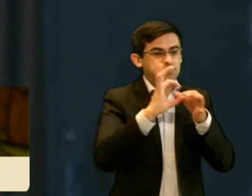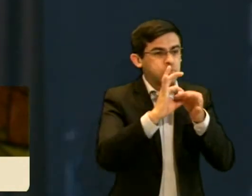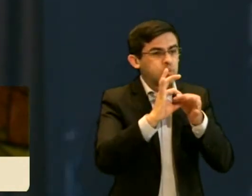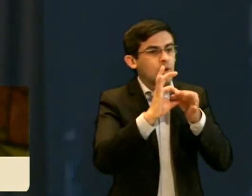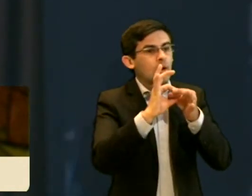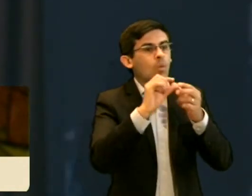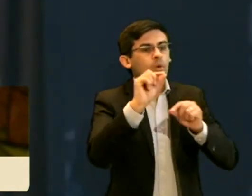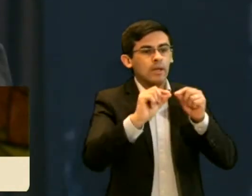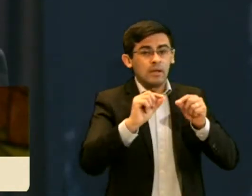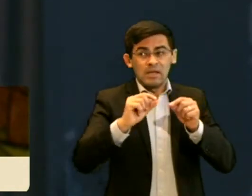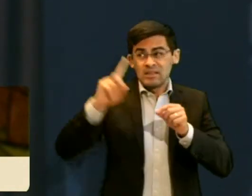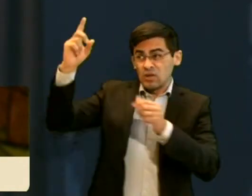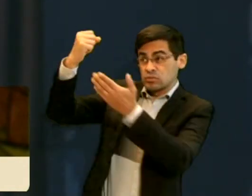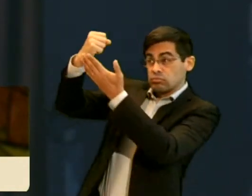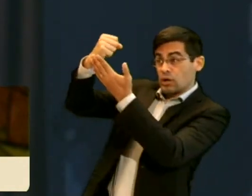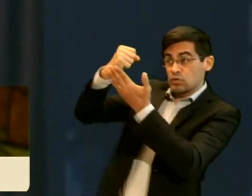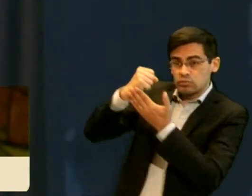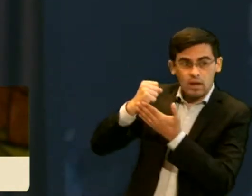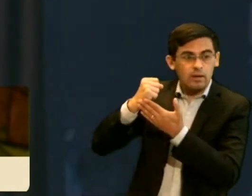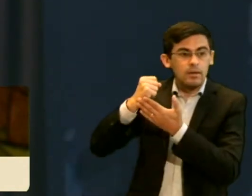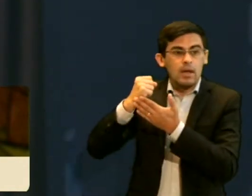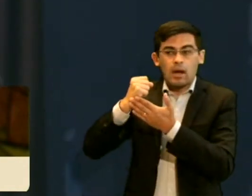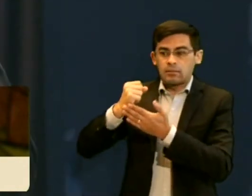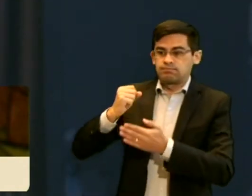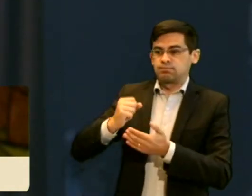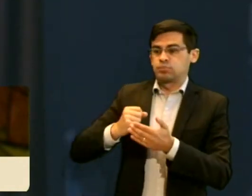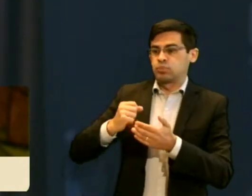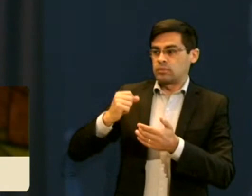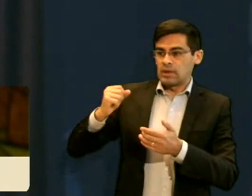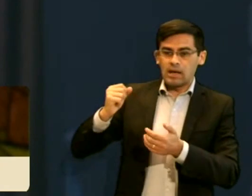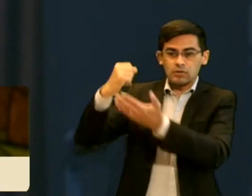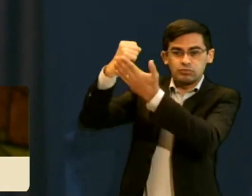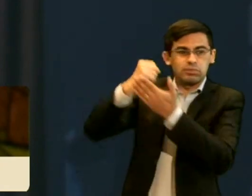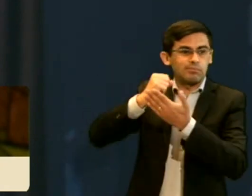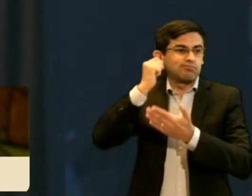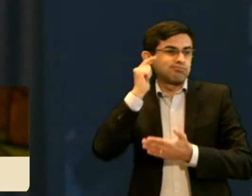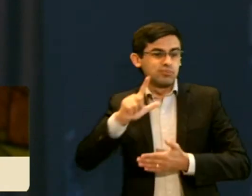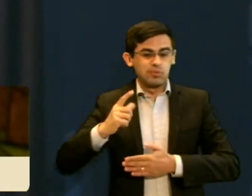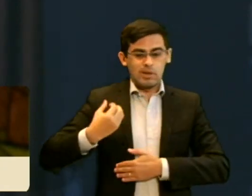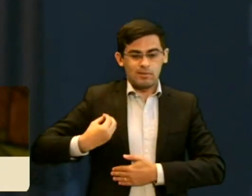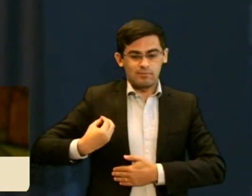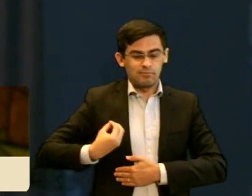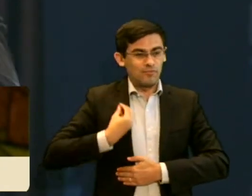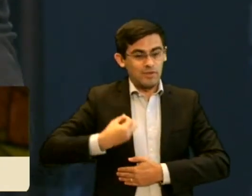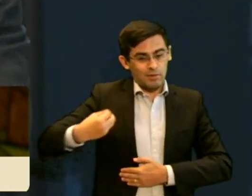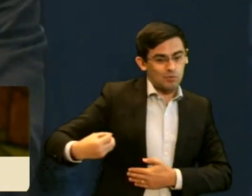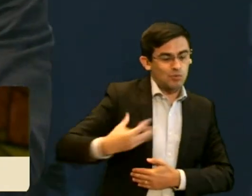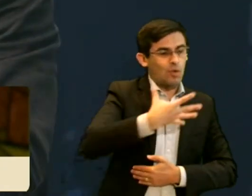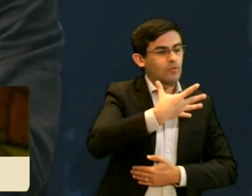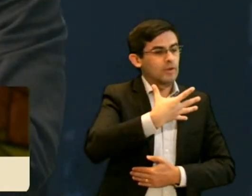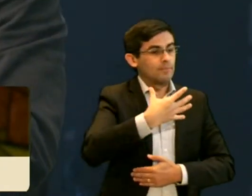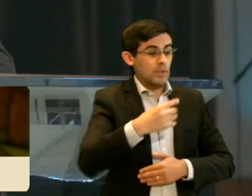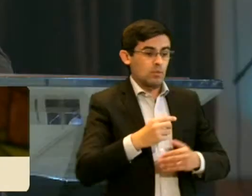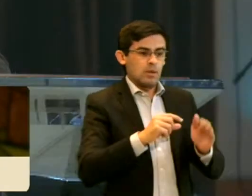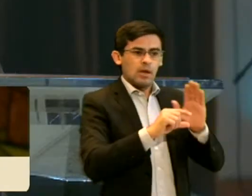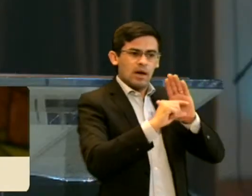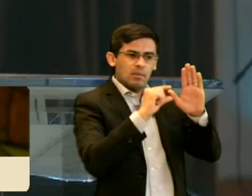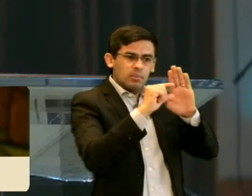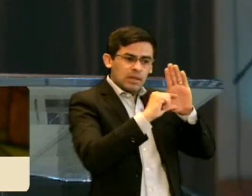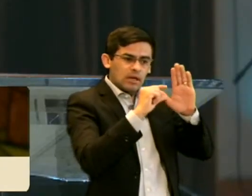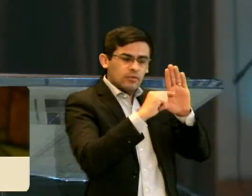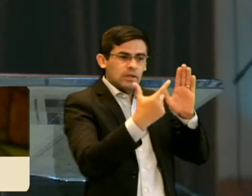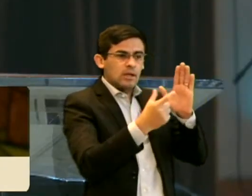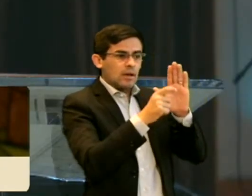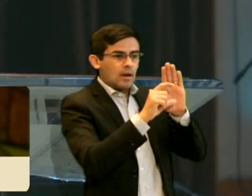a livramento ou a redenção. E essa palavra novo aqui, no hebraico, ela